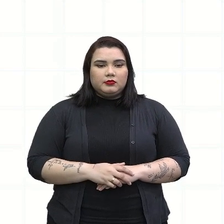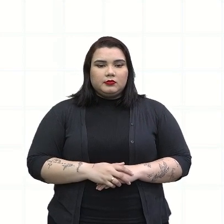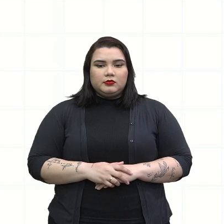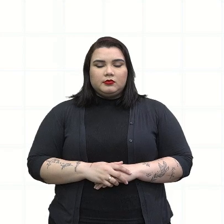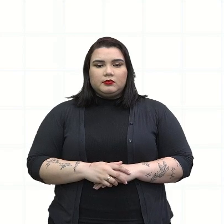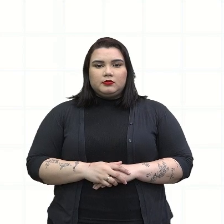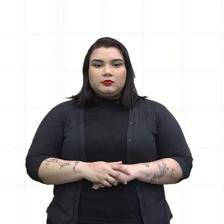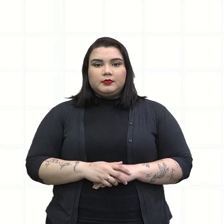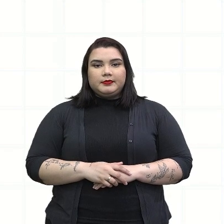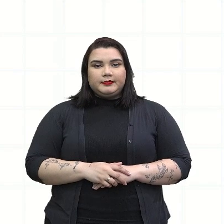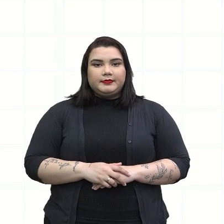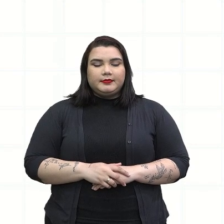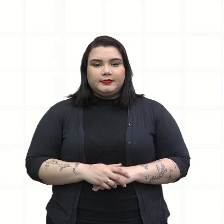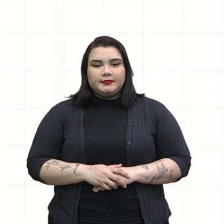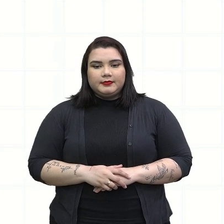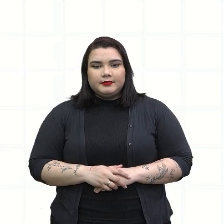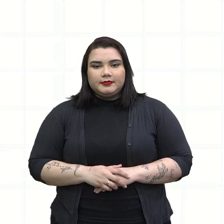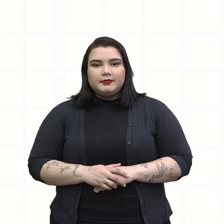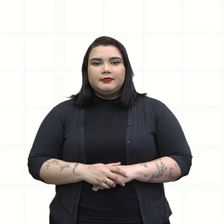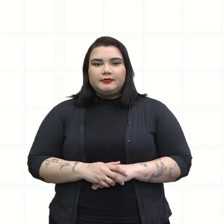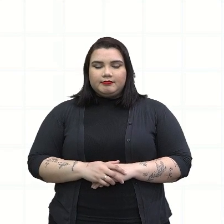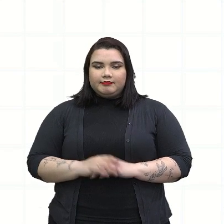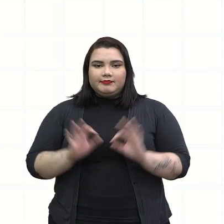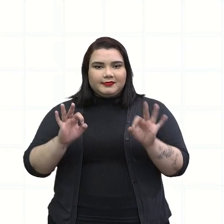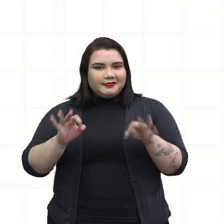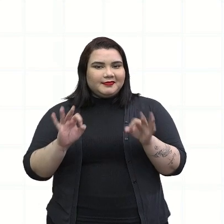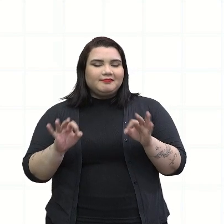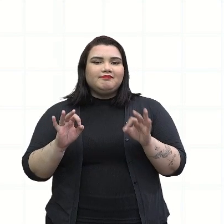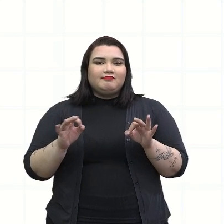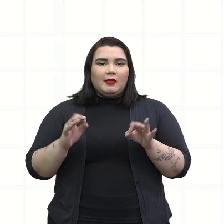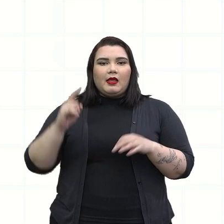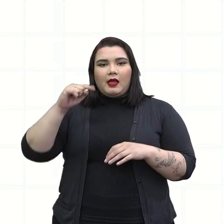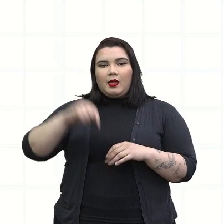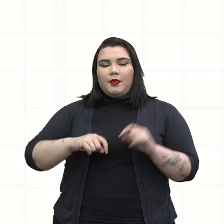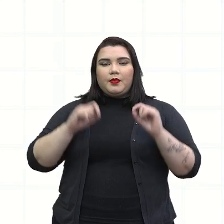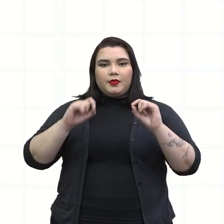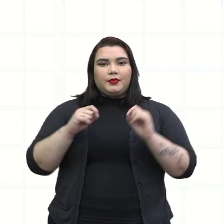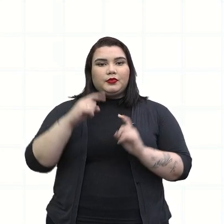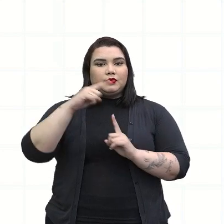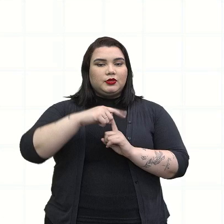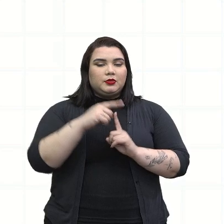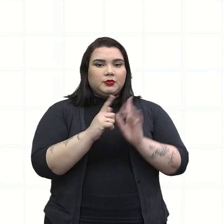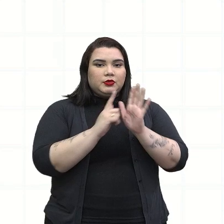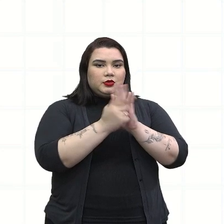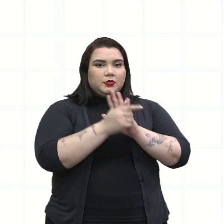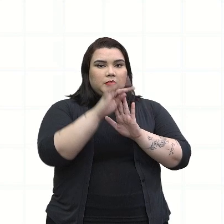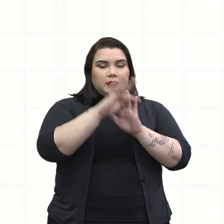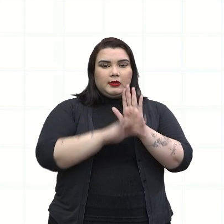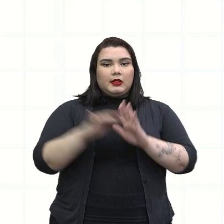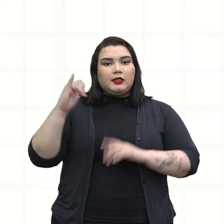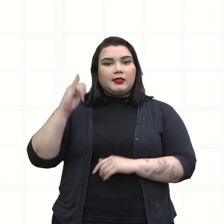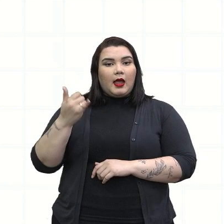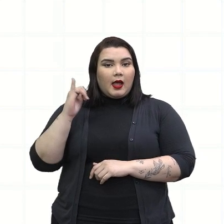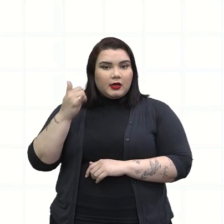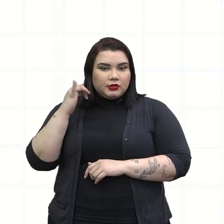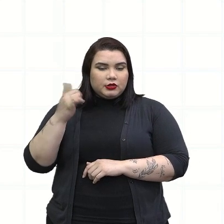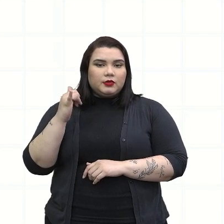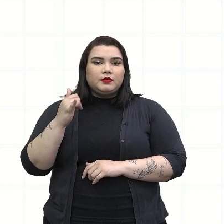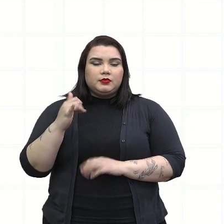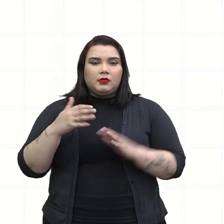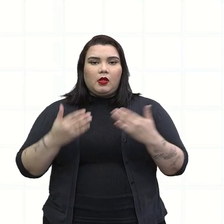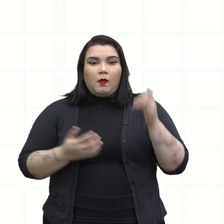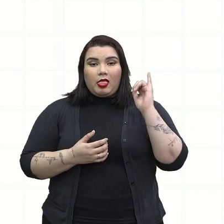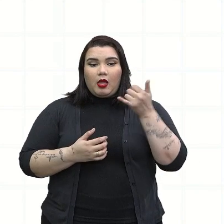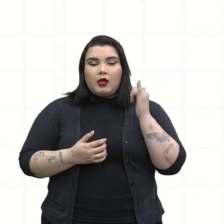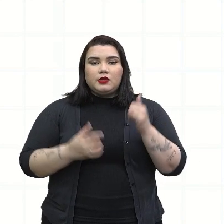Então, vamos ver aqui. Elas se encaixam melhor no gênero textual narrativo, pois, como o próprio